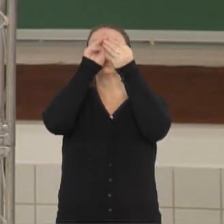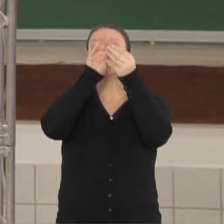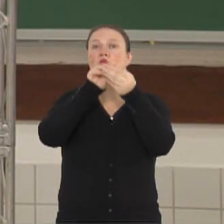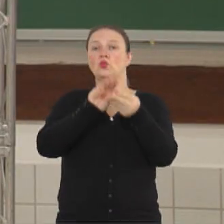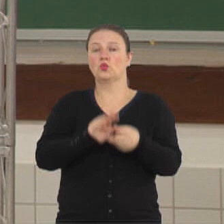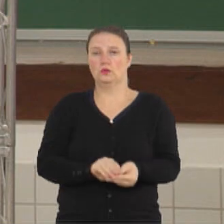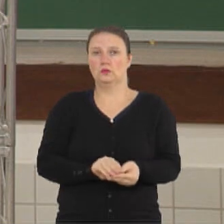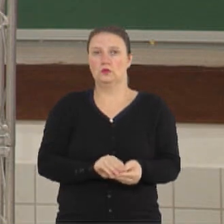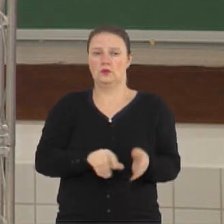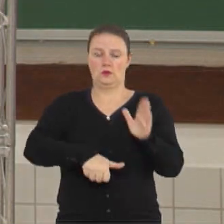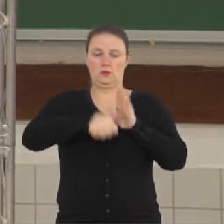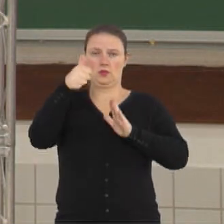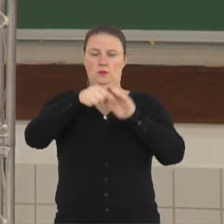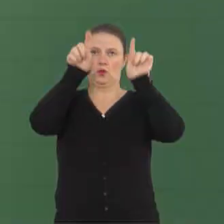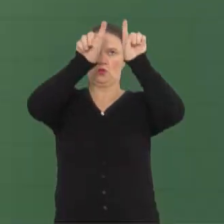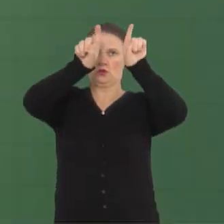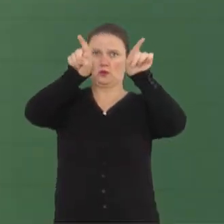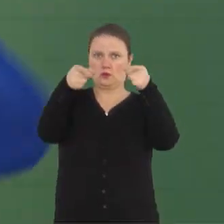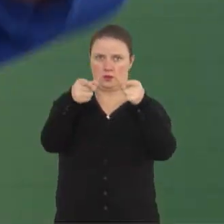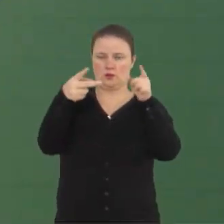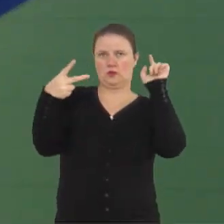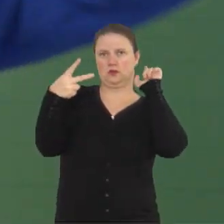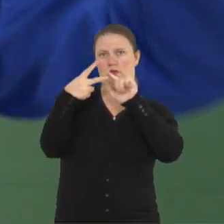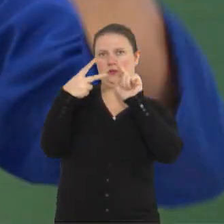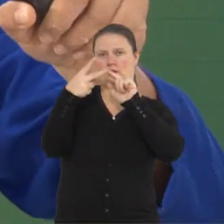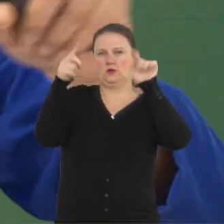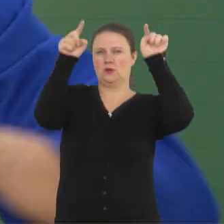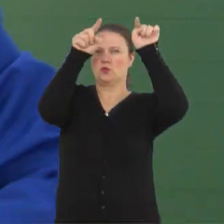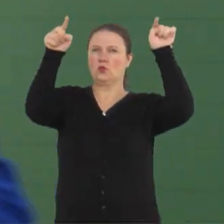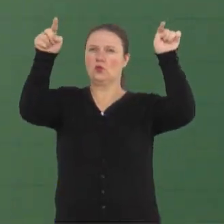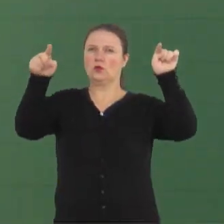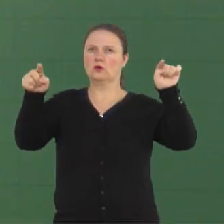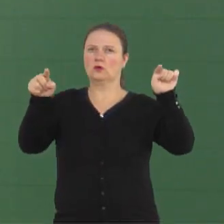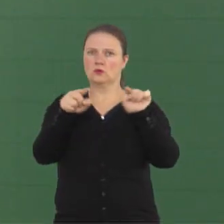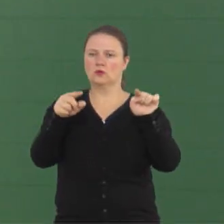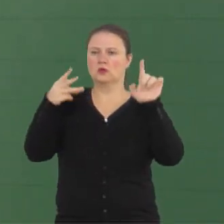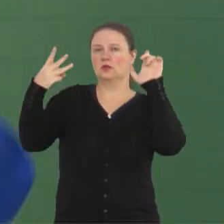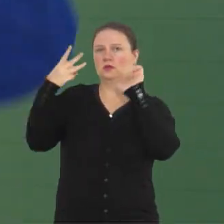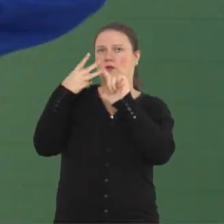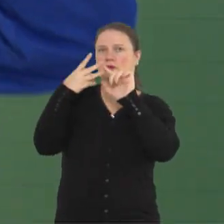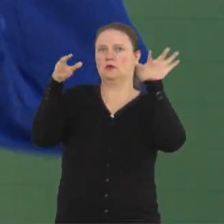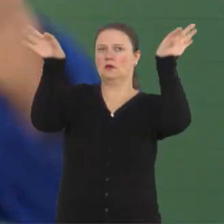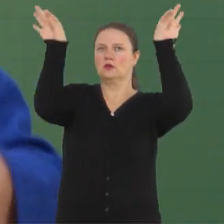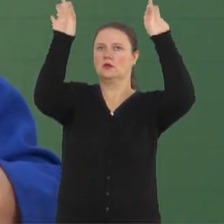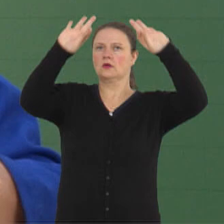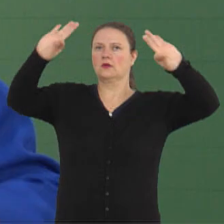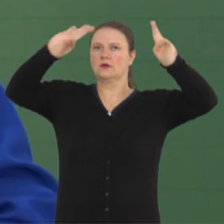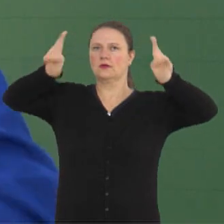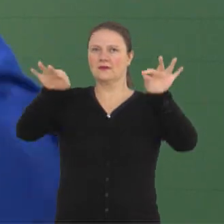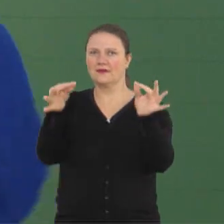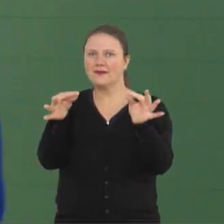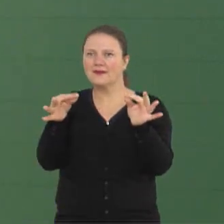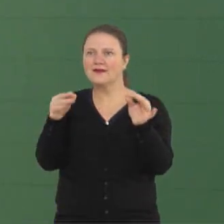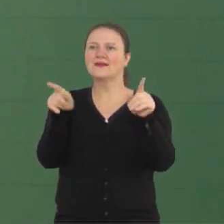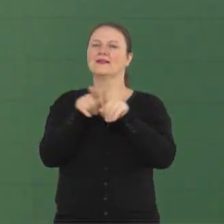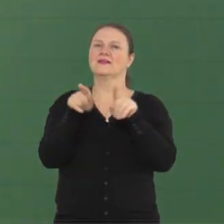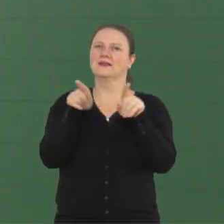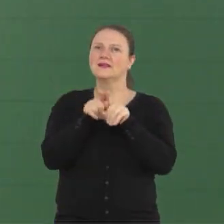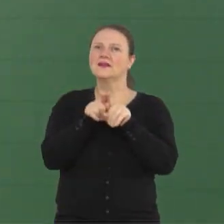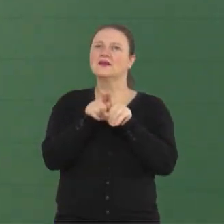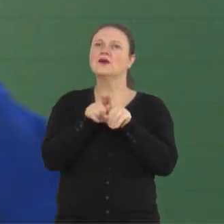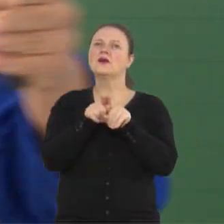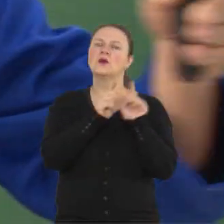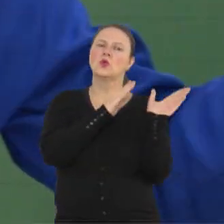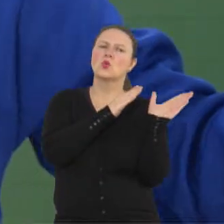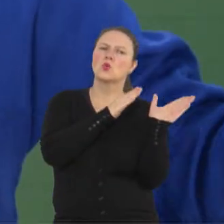resolvo os parênteses, depois eu resolvo os colchetes, depois eu resolvo as chaves. E aí eu sigo